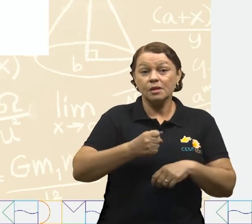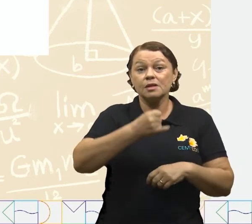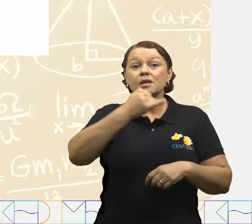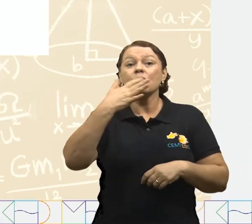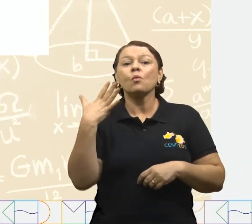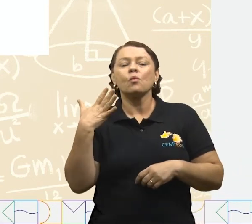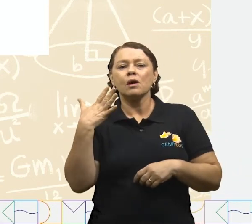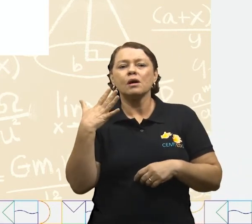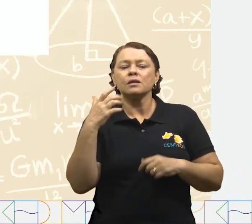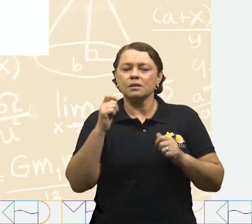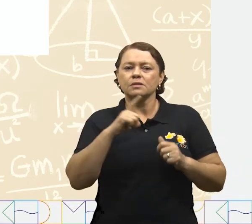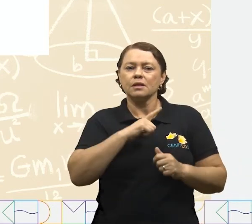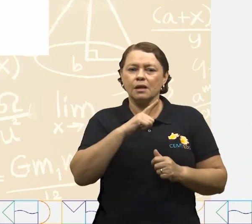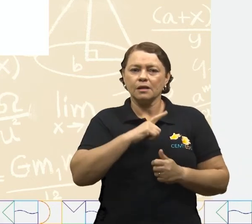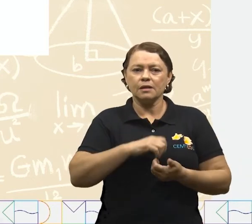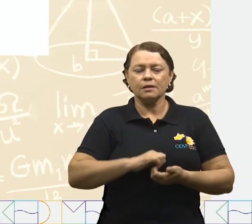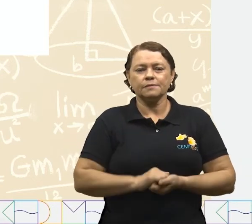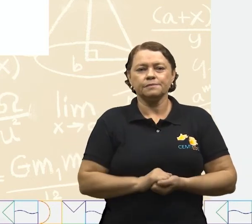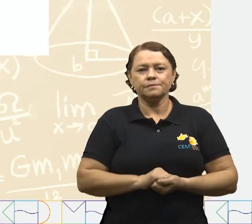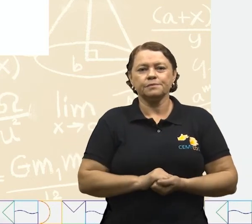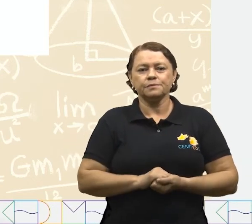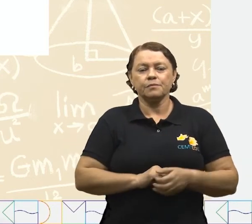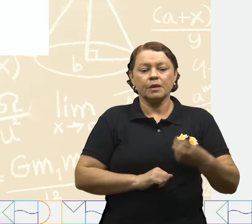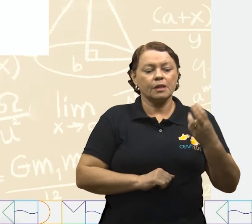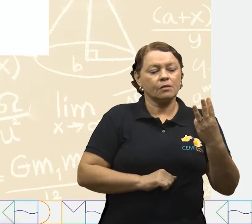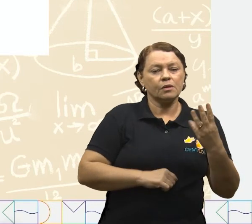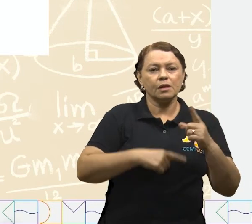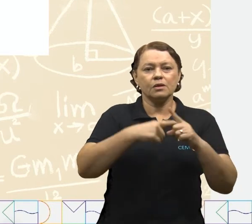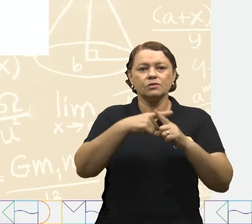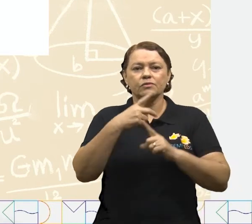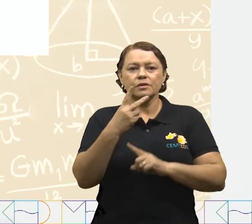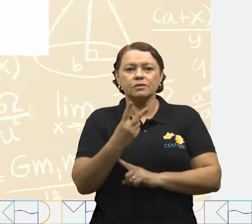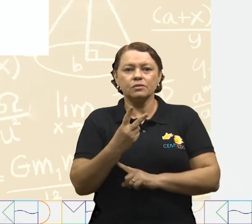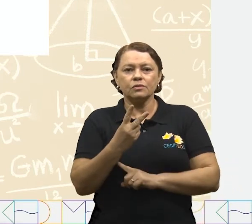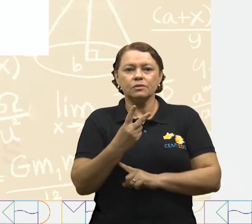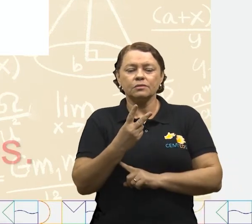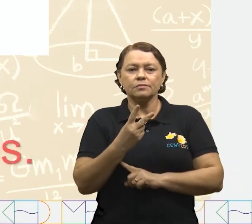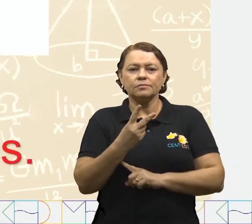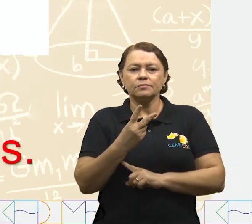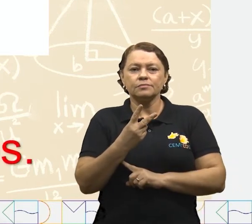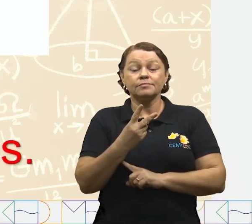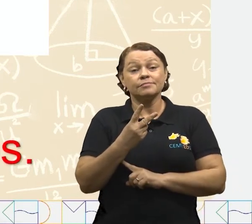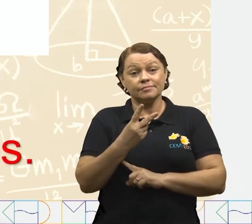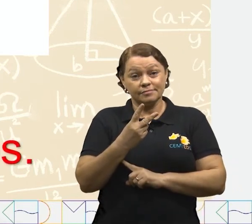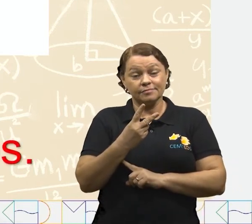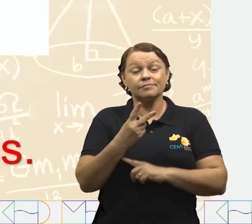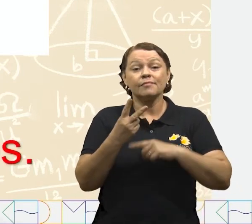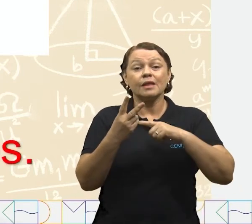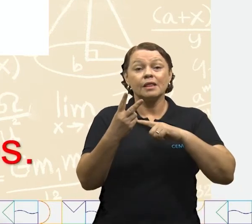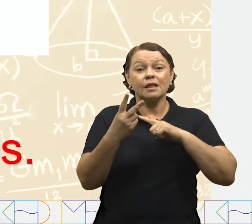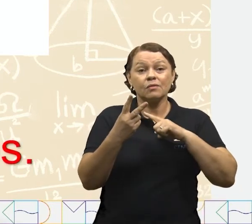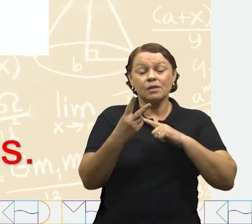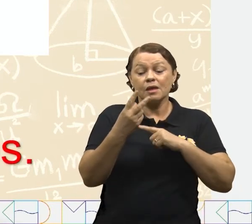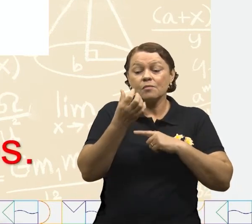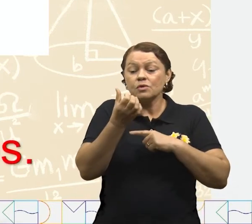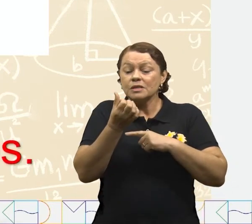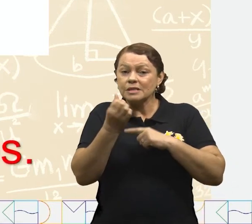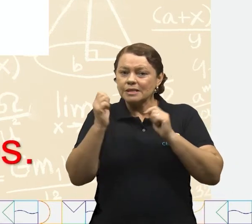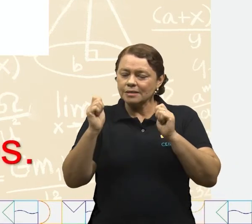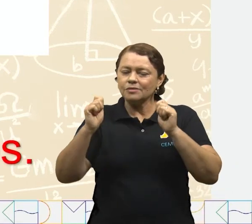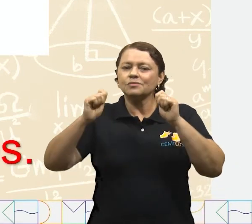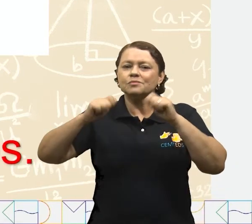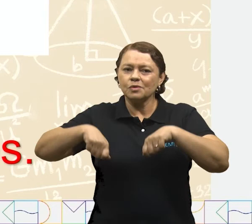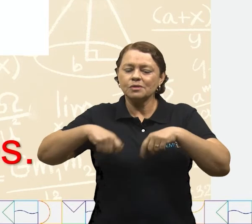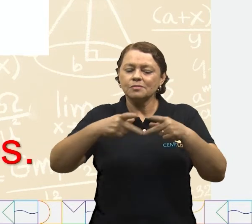e quantas possibilidades ela tem vamos lá três vezes 2 e nós temos seis